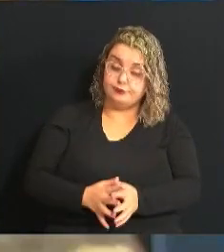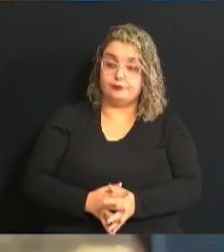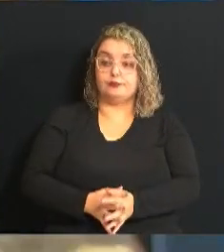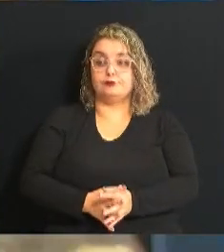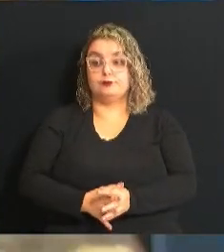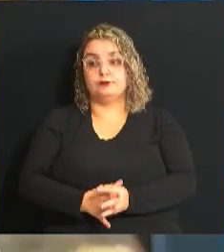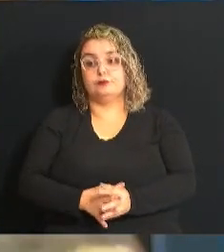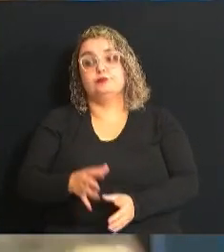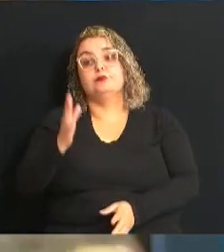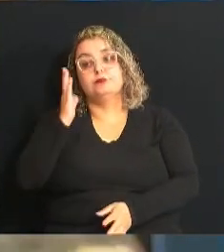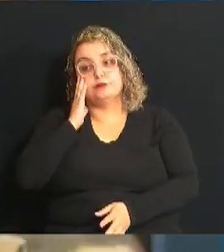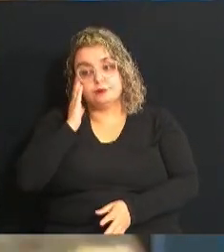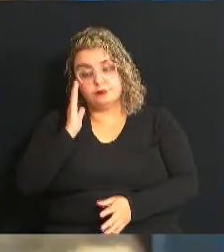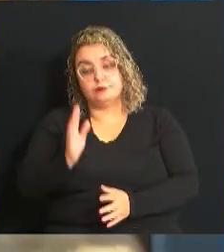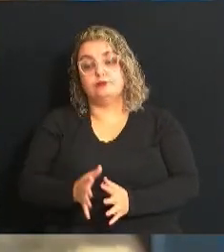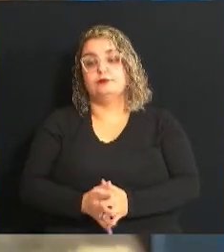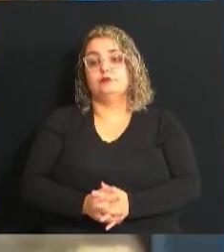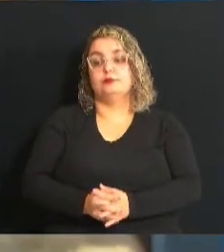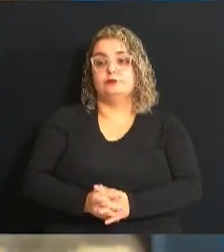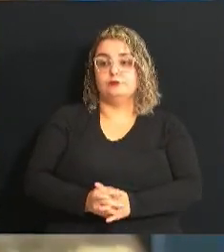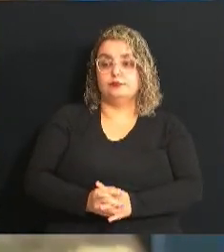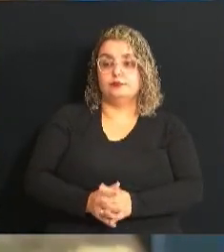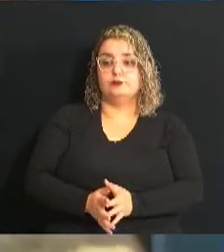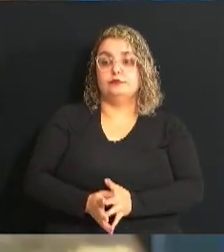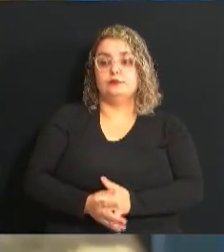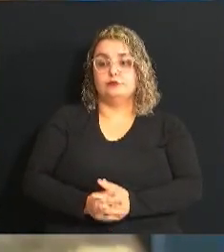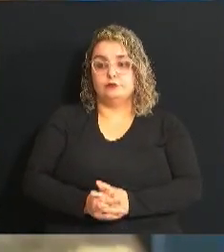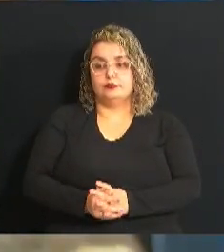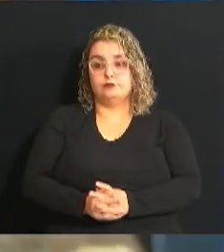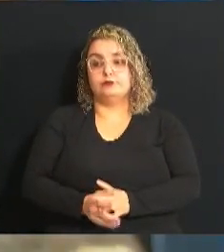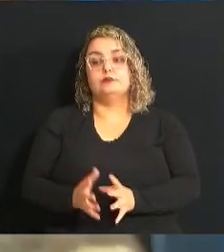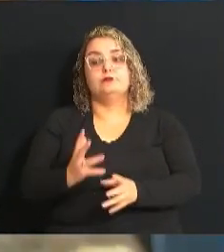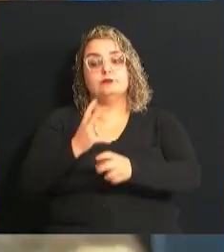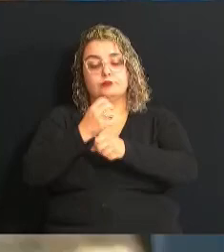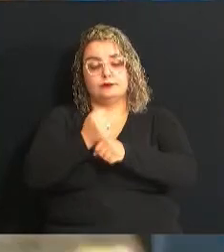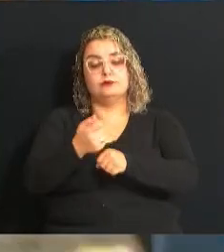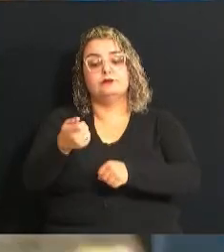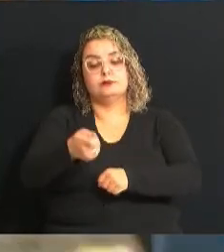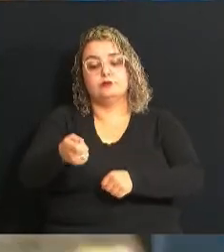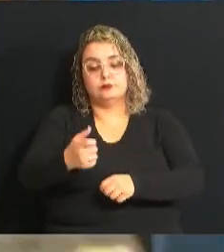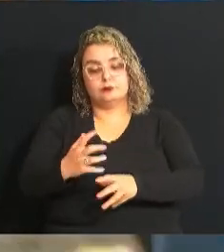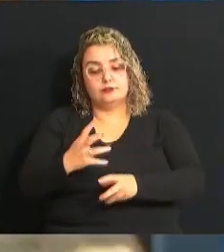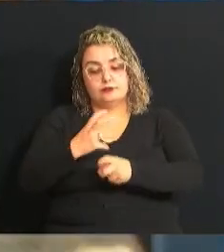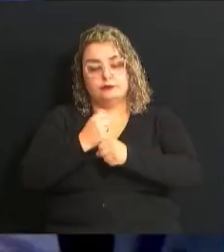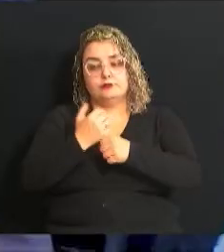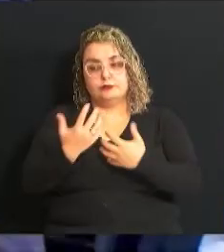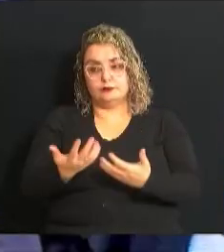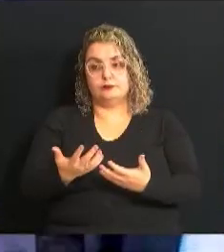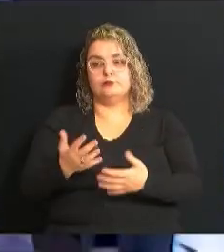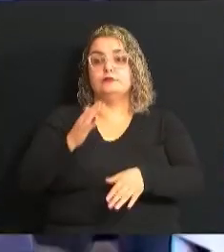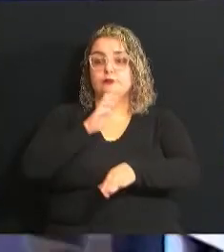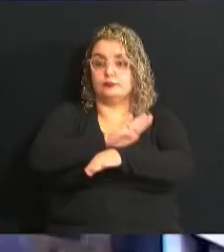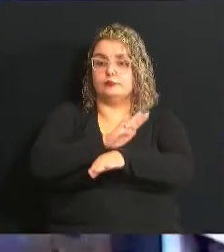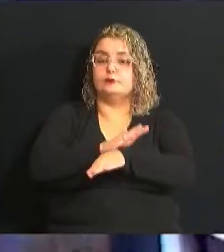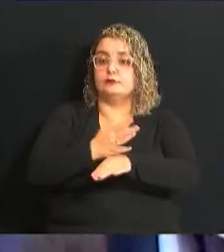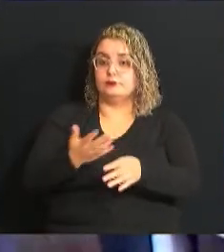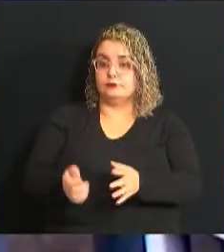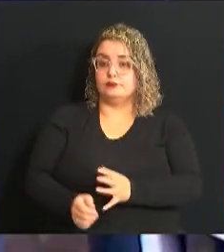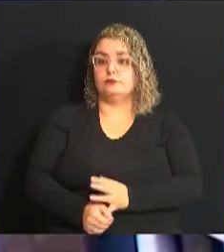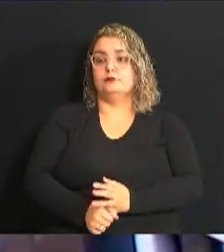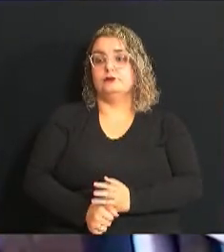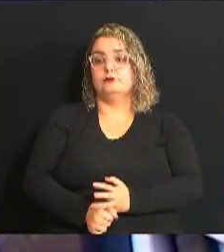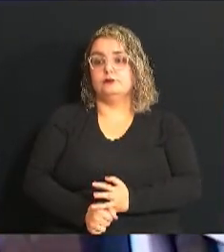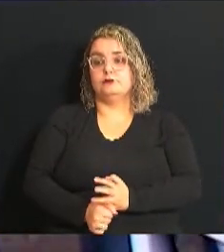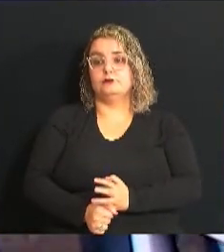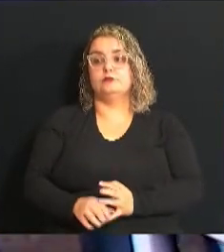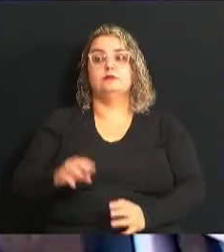sabe que como a associação encaminha, a gente pediu força, ele tem encaminhado, então tem ajudado. Cecílio agora está de olho